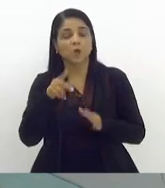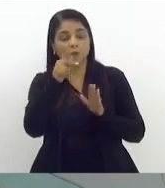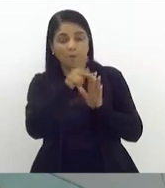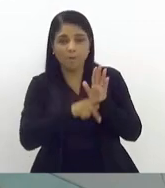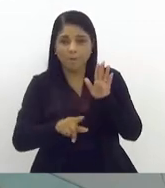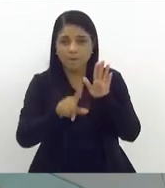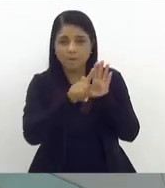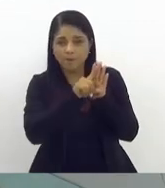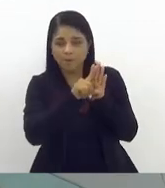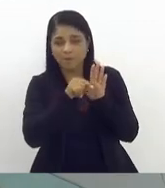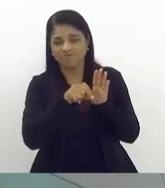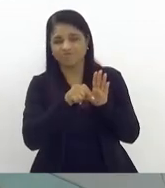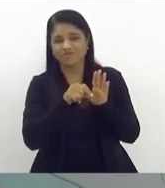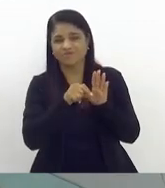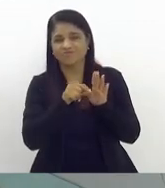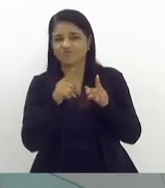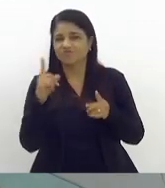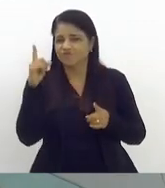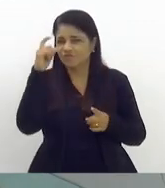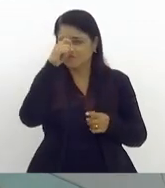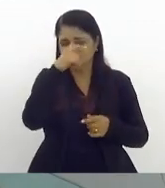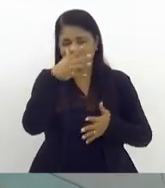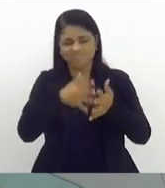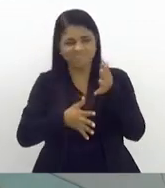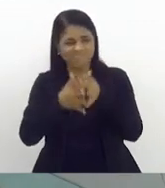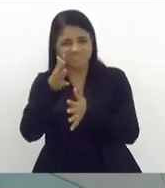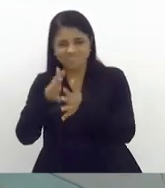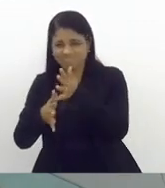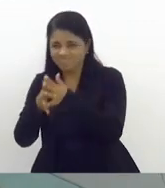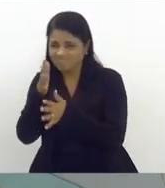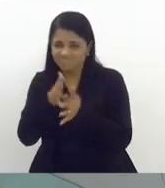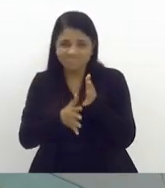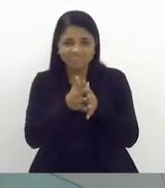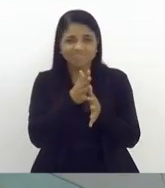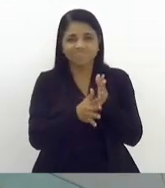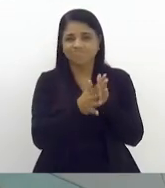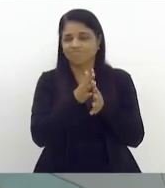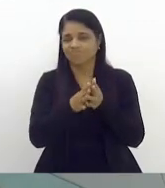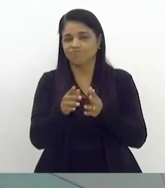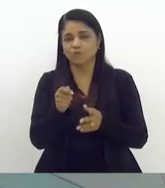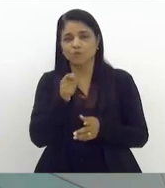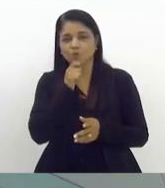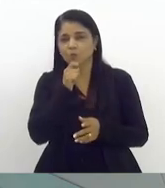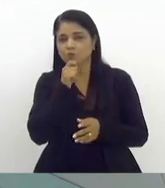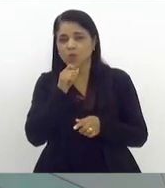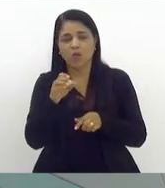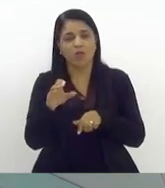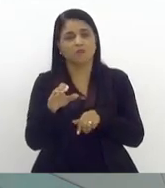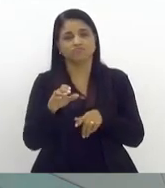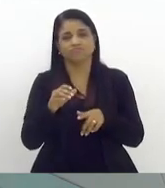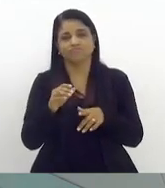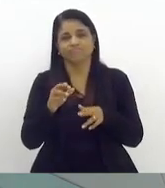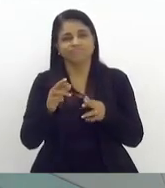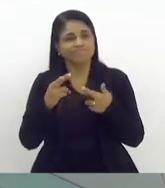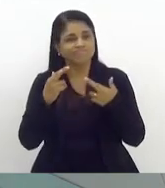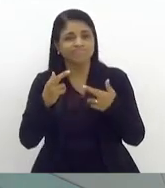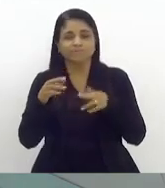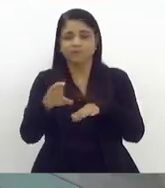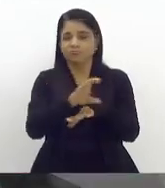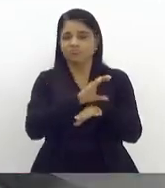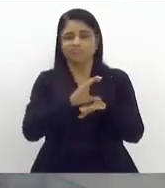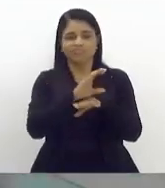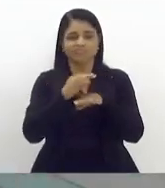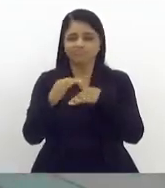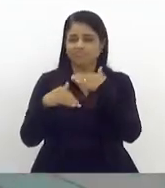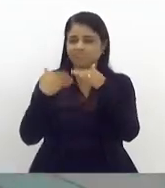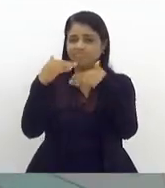só levanta polêmica sem nenhuma chance constitucional de prosperar. De